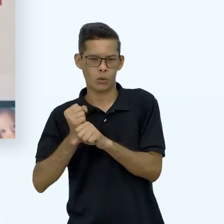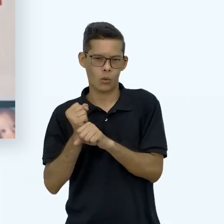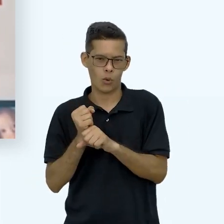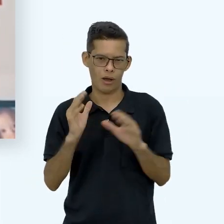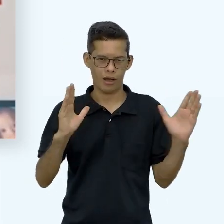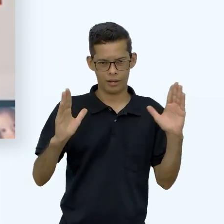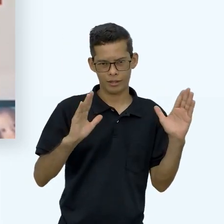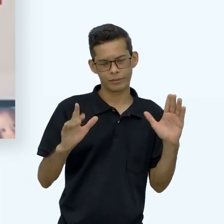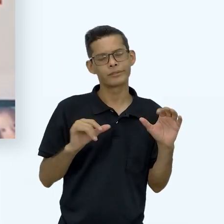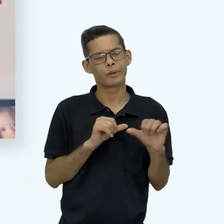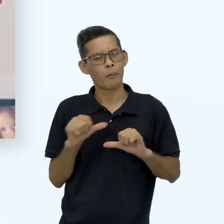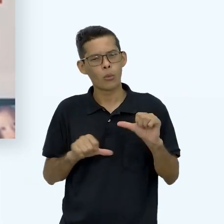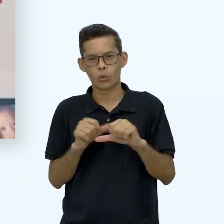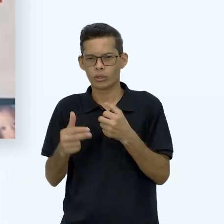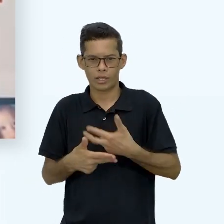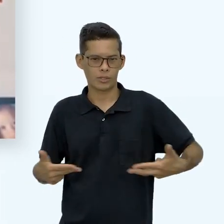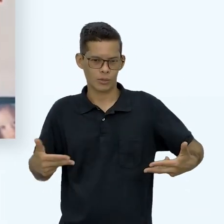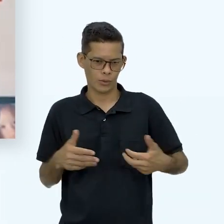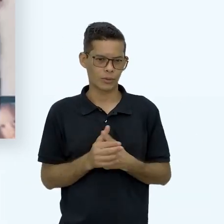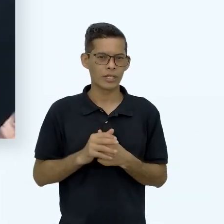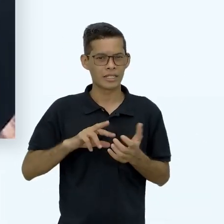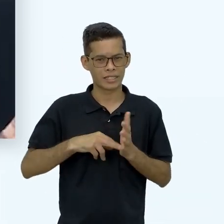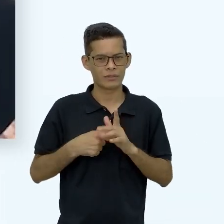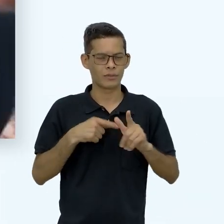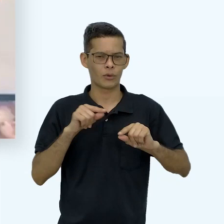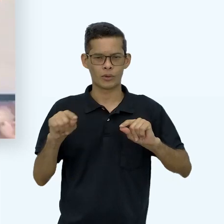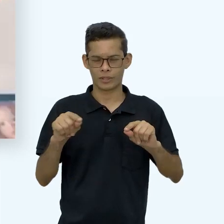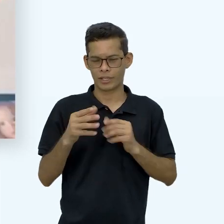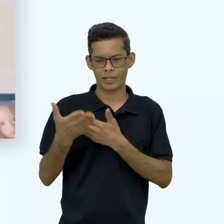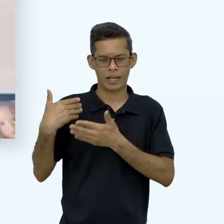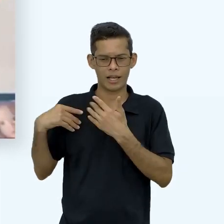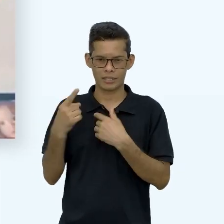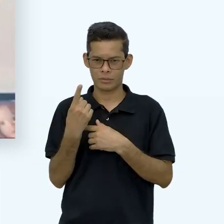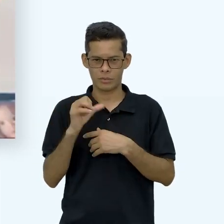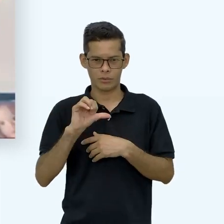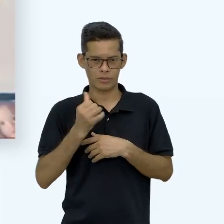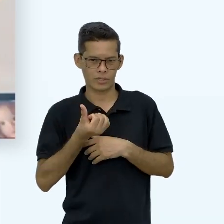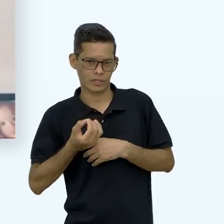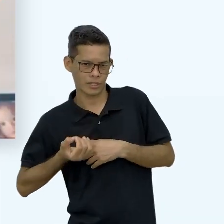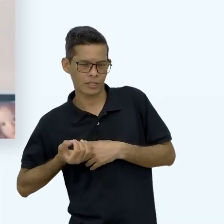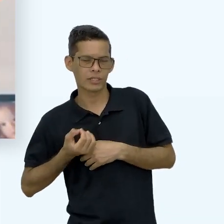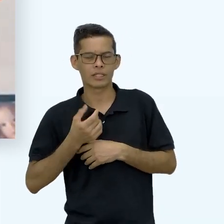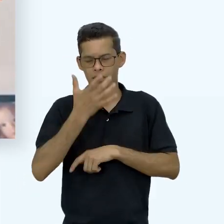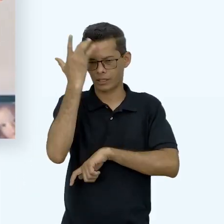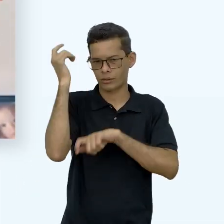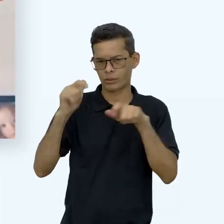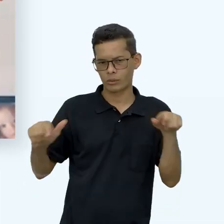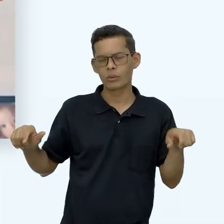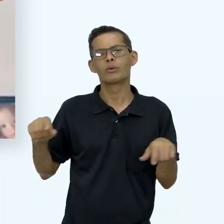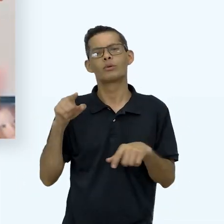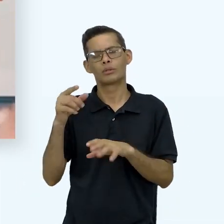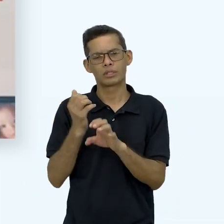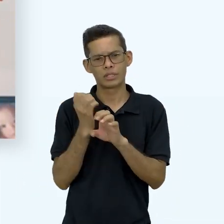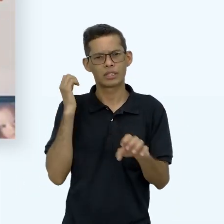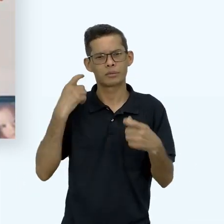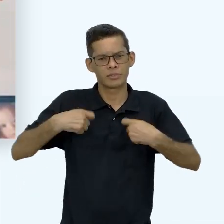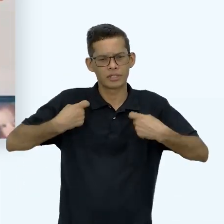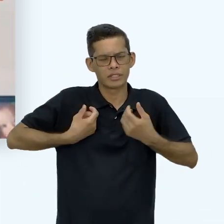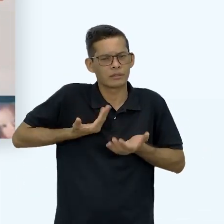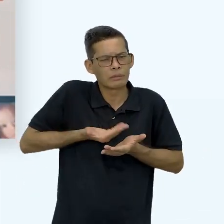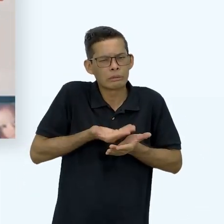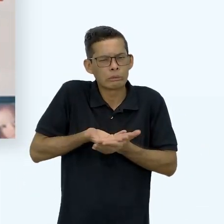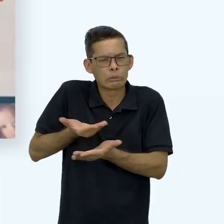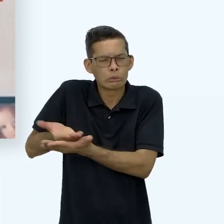aprendeu na escola, significa que nos anos 60 ele tinha que estudar 1 hora por dia para